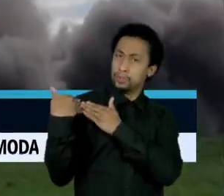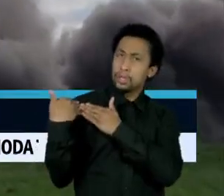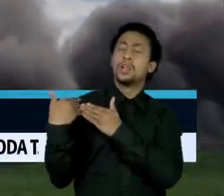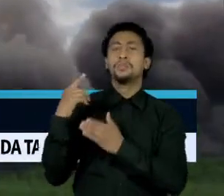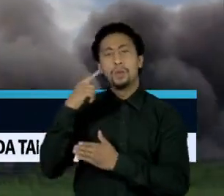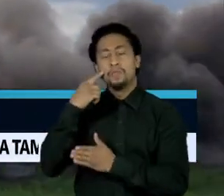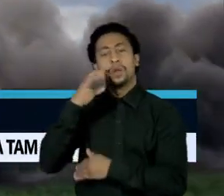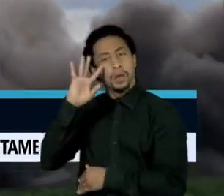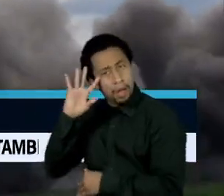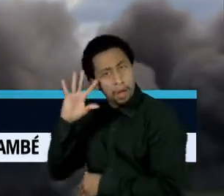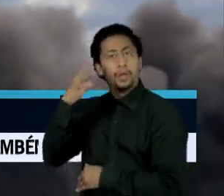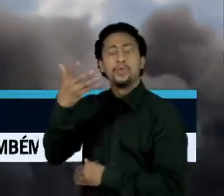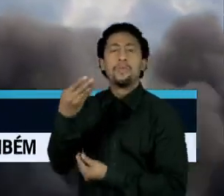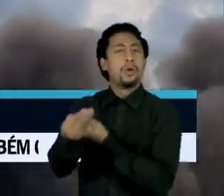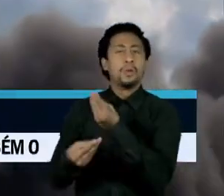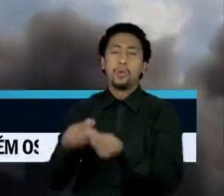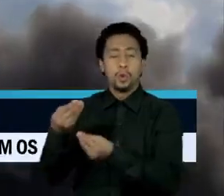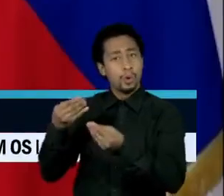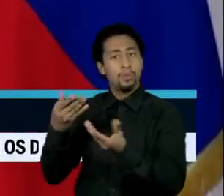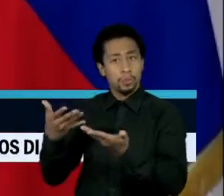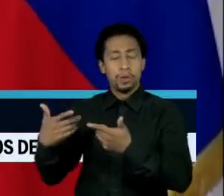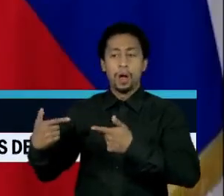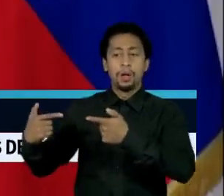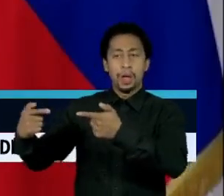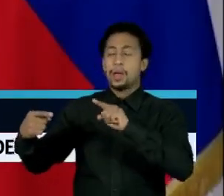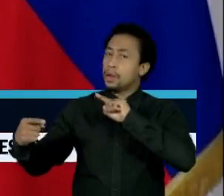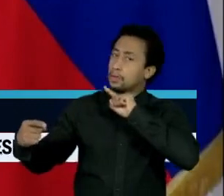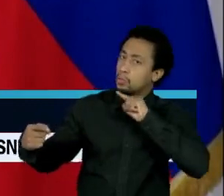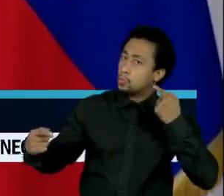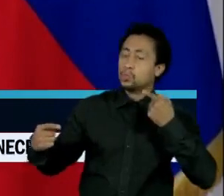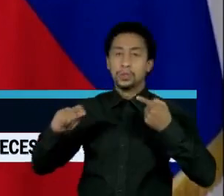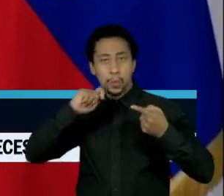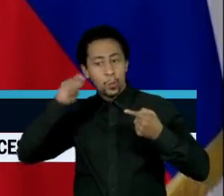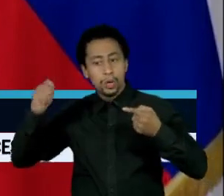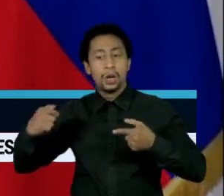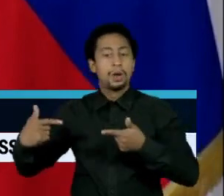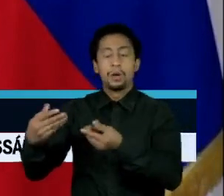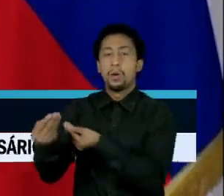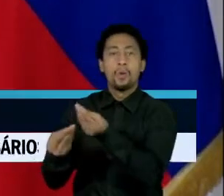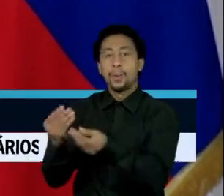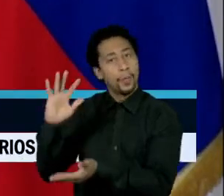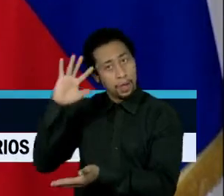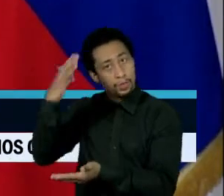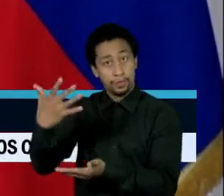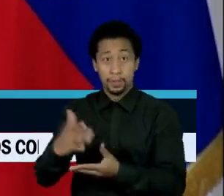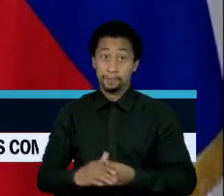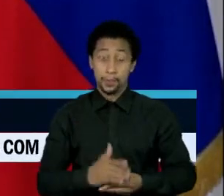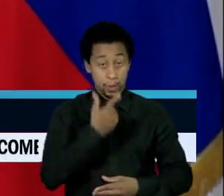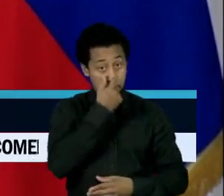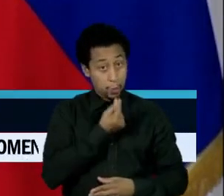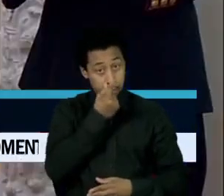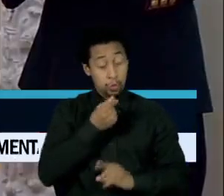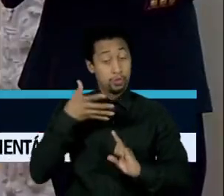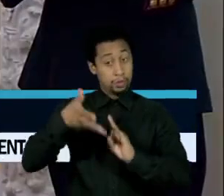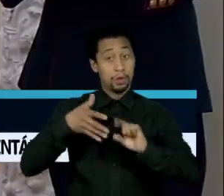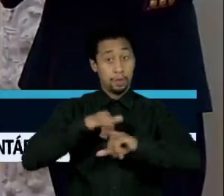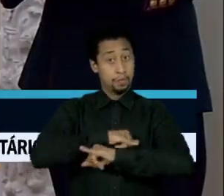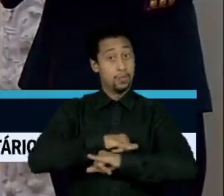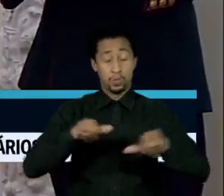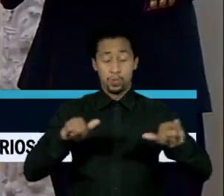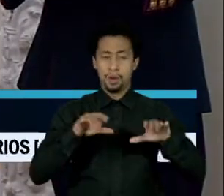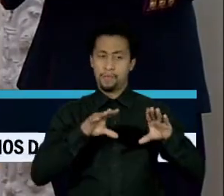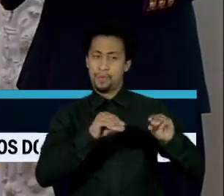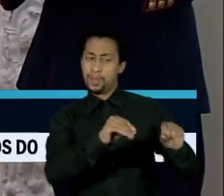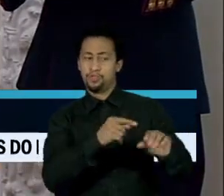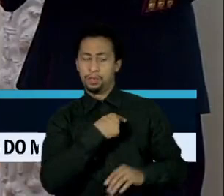uma solução adequada da crise na Ucrânia. Em resposta, Putin declarou que se opõe à interferência nos assuntos internos